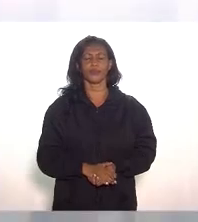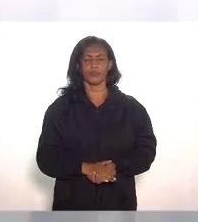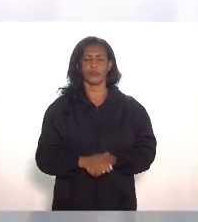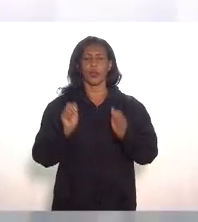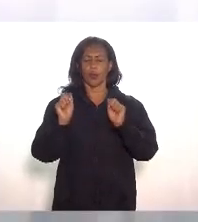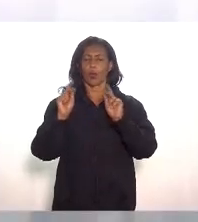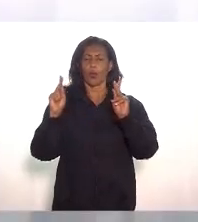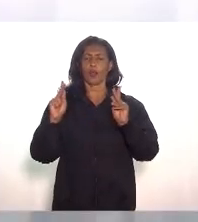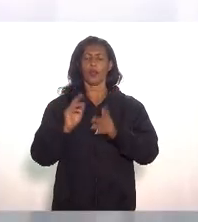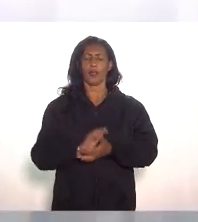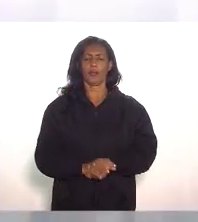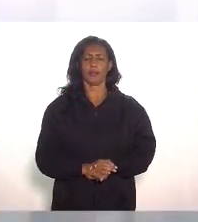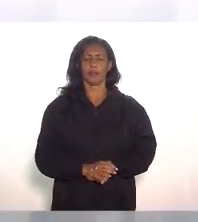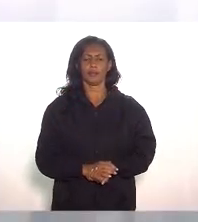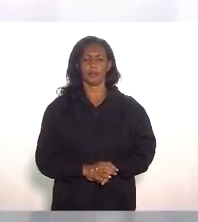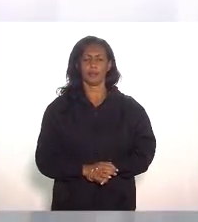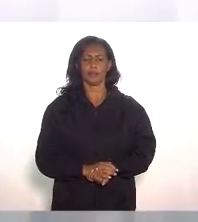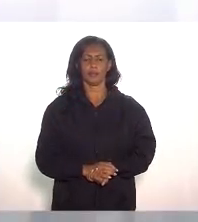aprovada a inversão da pauta.